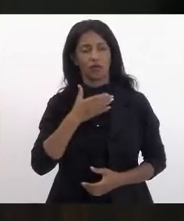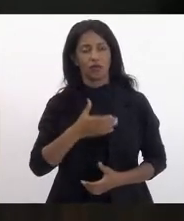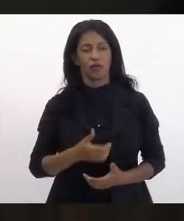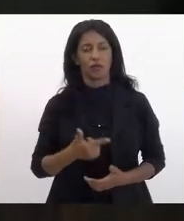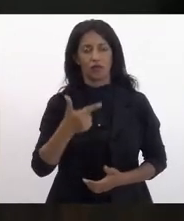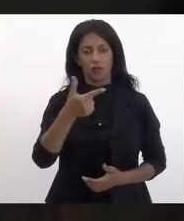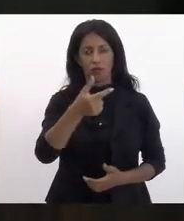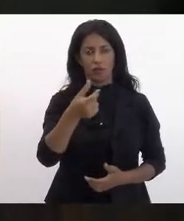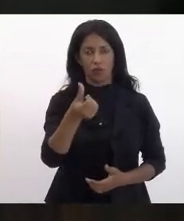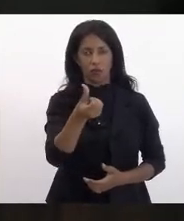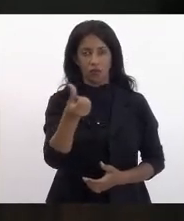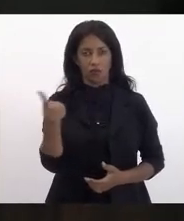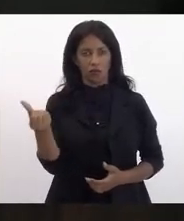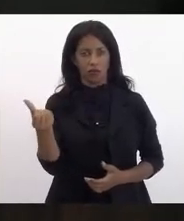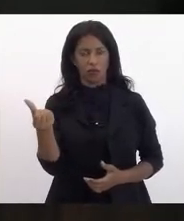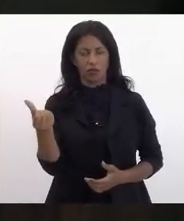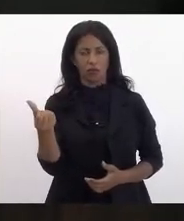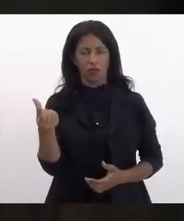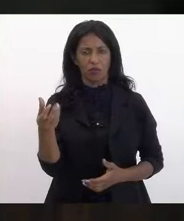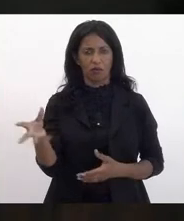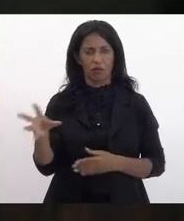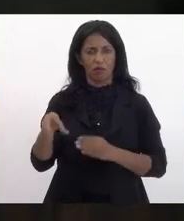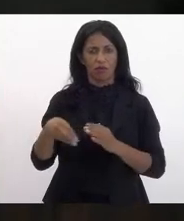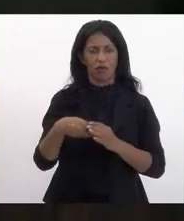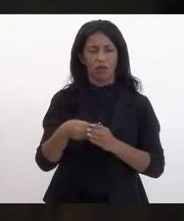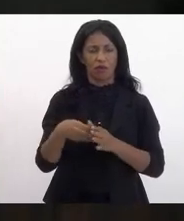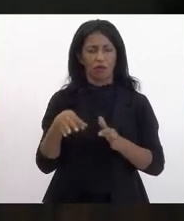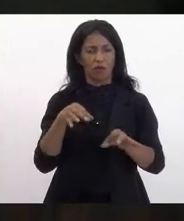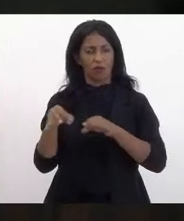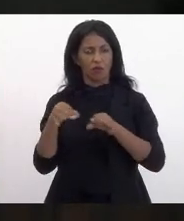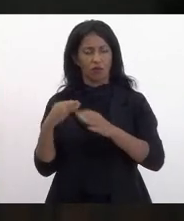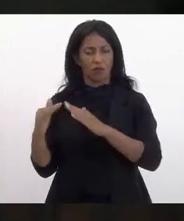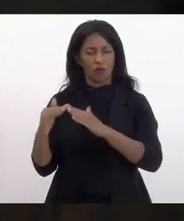de dezembro de 2006, para fomentar projetos